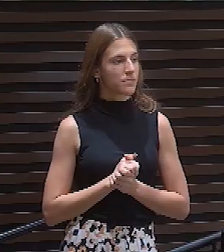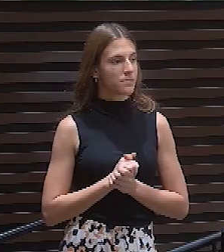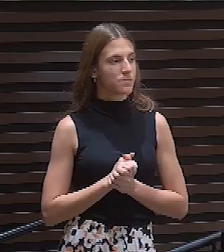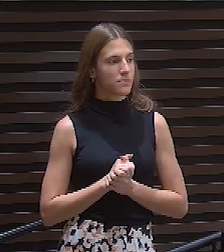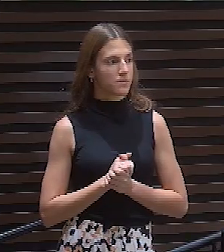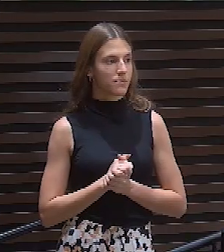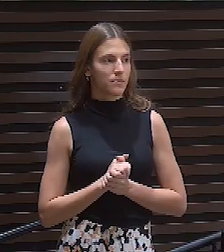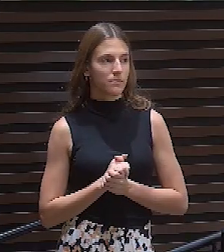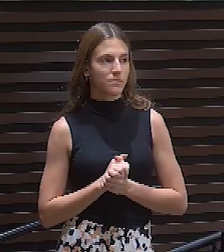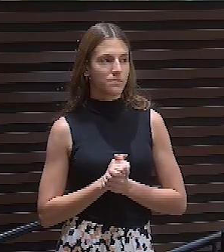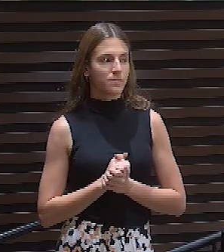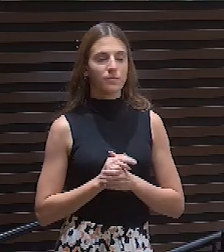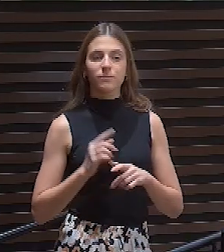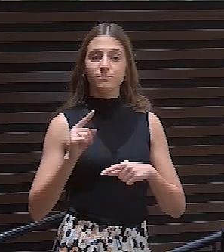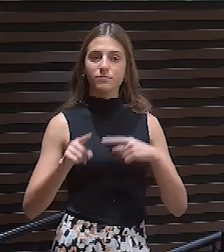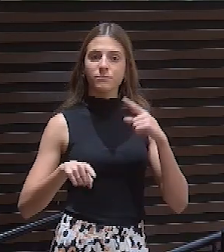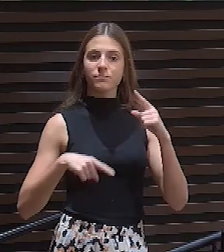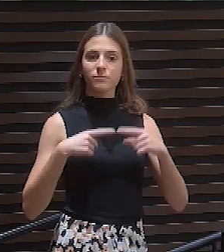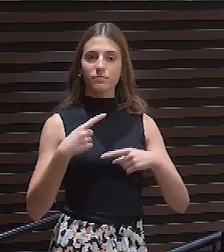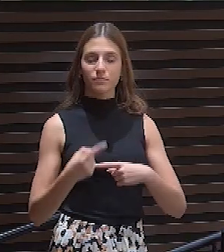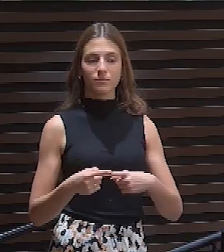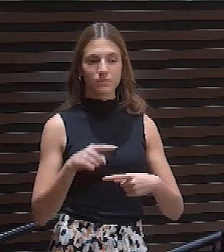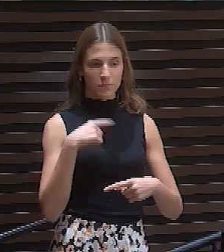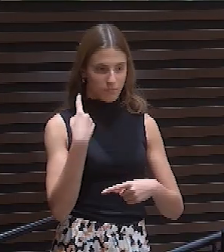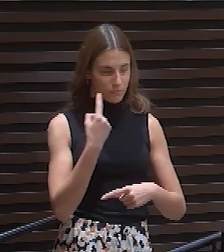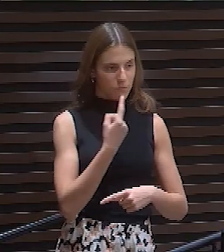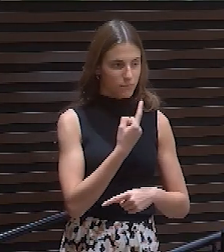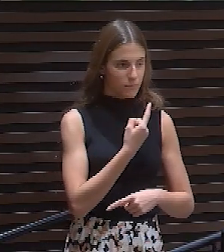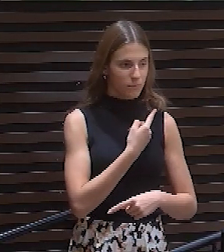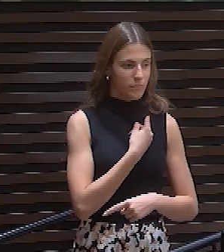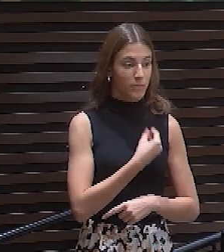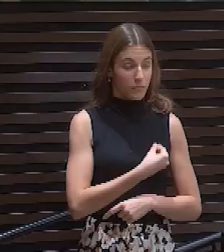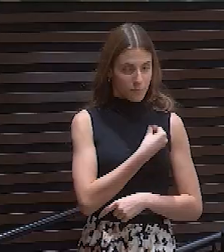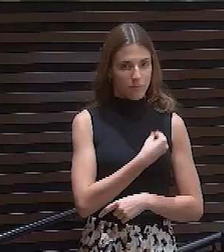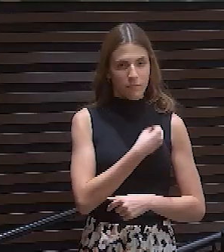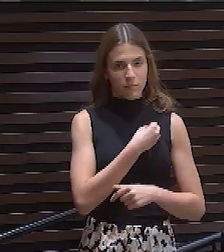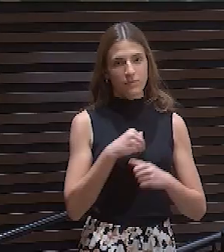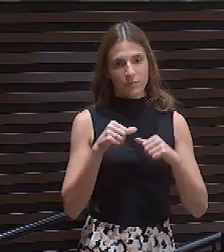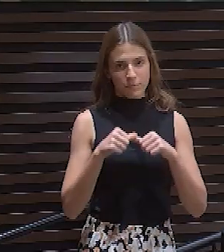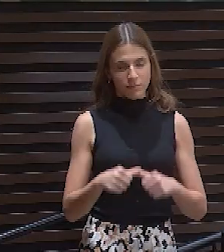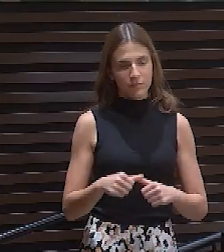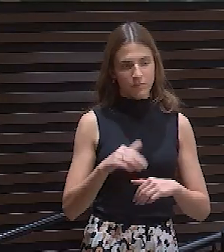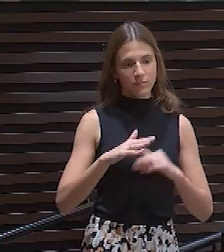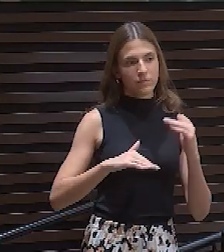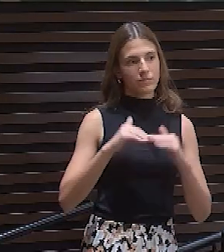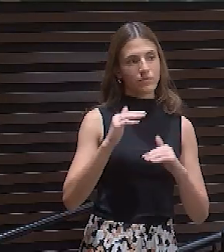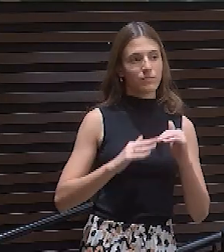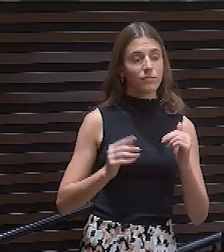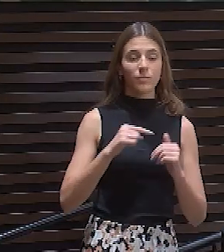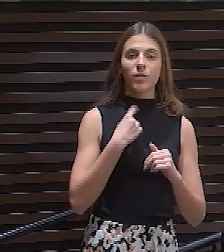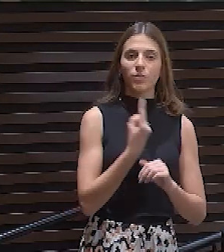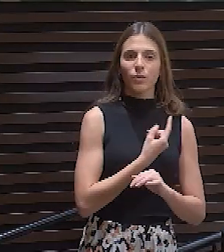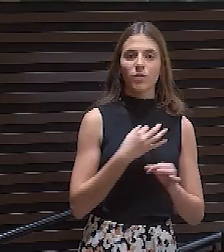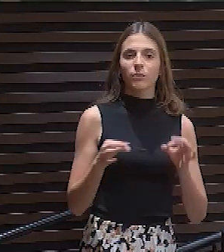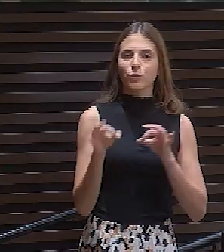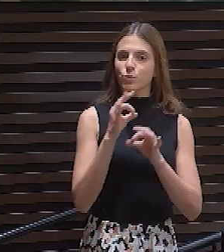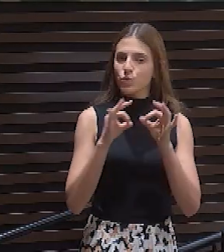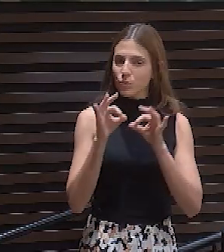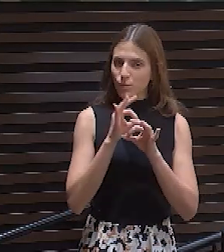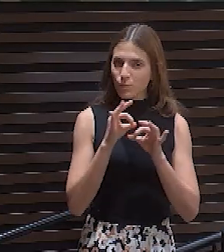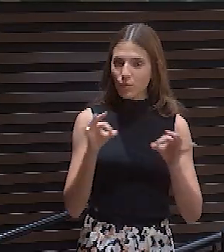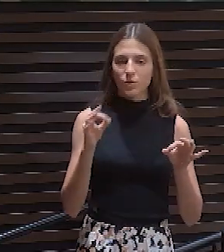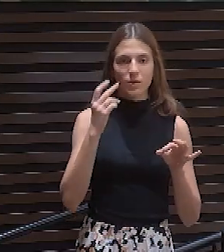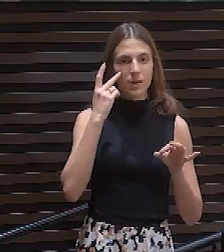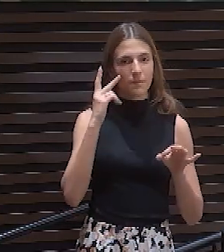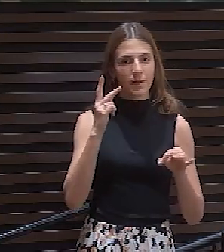E só depois de passarmos por esta obra santificadora é que estamos prontos para herdar a terra e